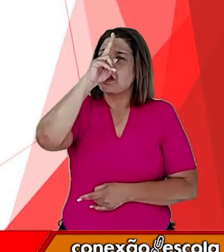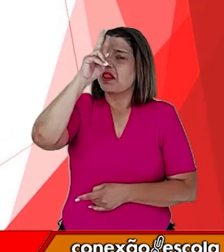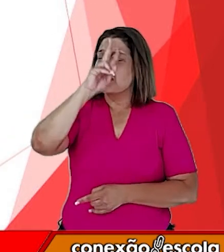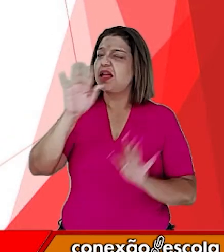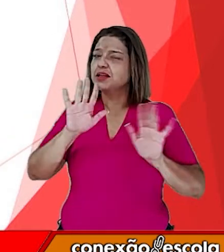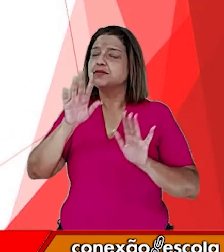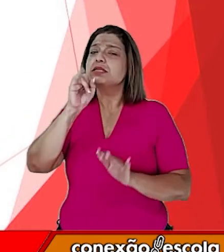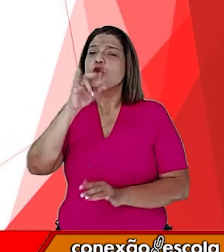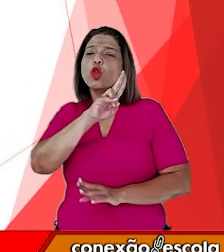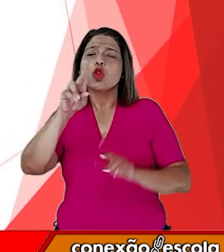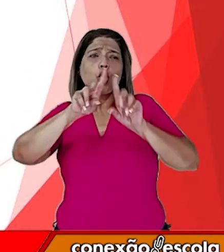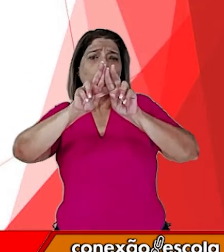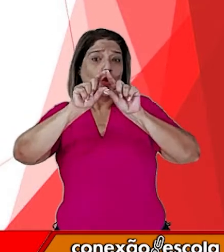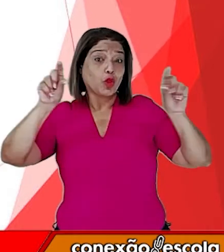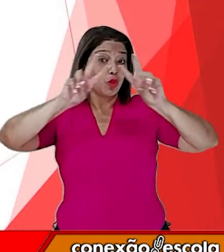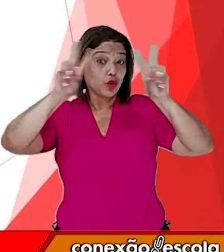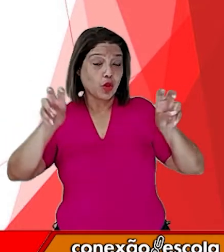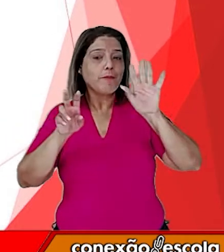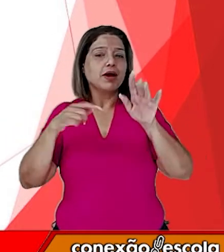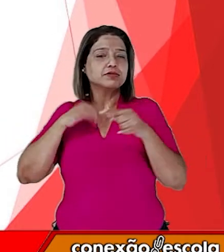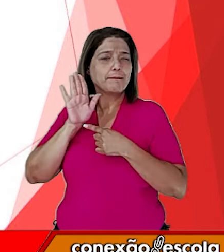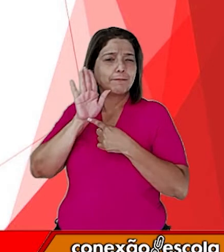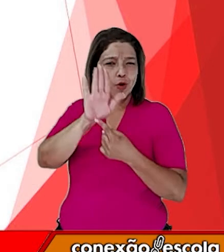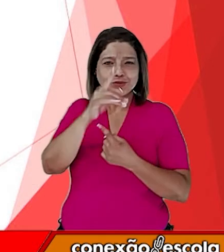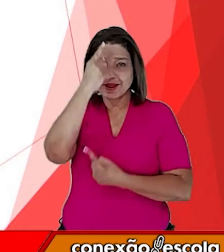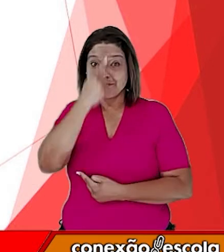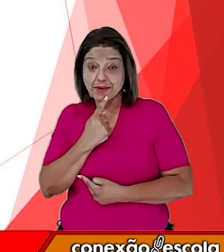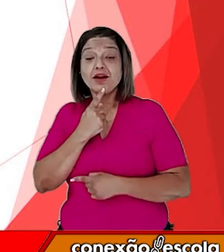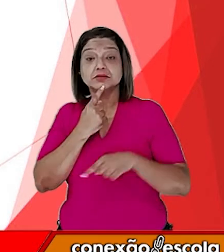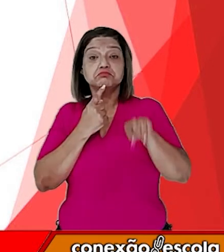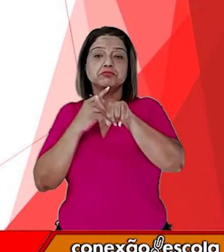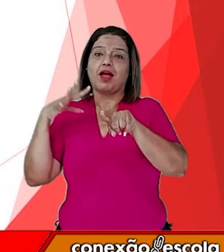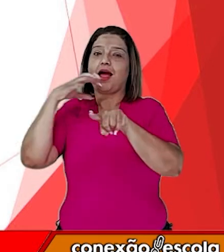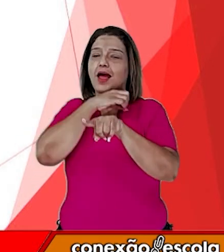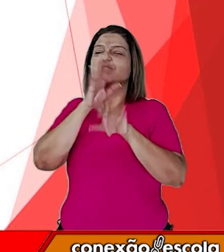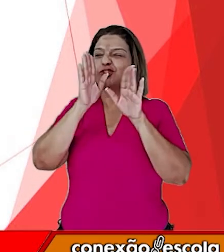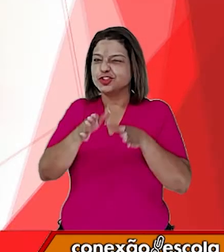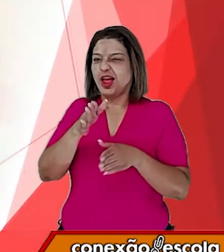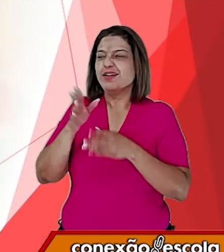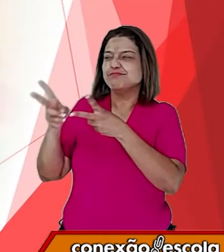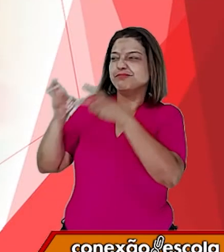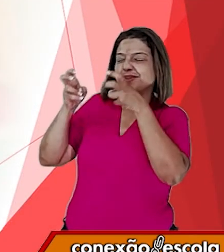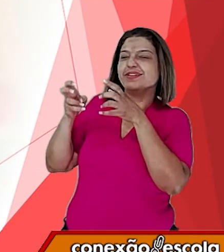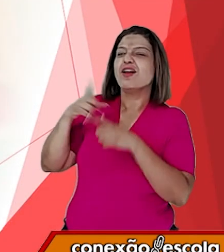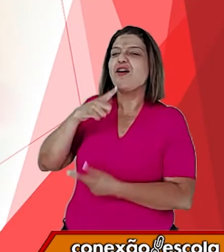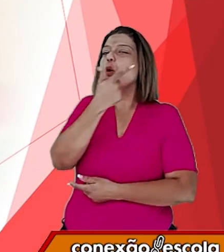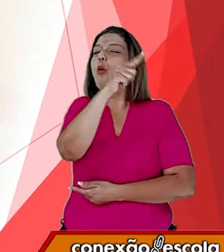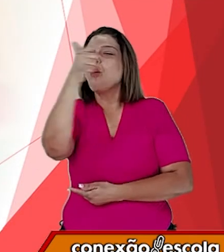recorde. Mas daqui a pouco vou colocar a imagem e acho que você já terá visto ela por